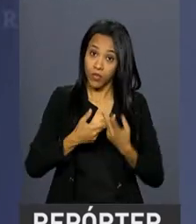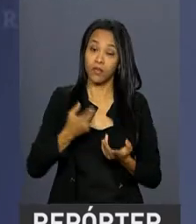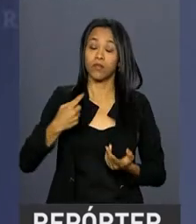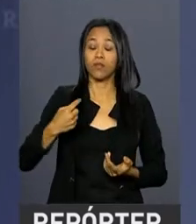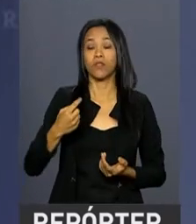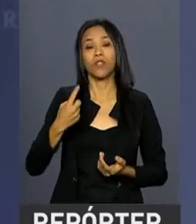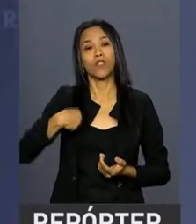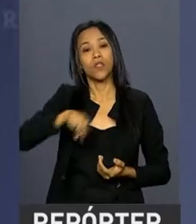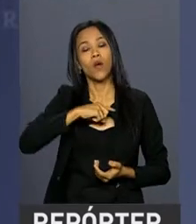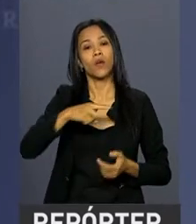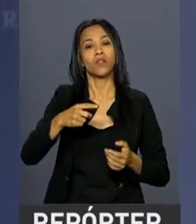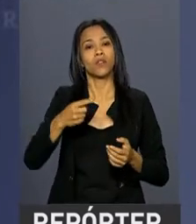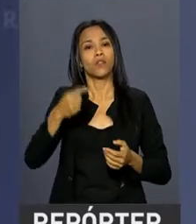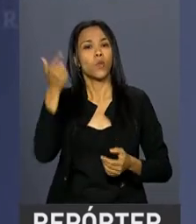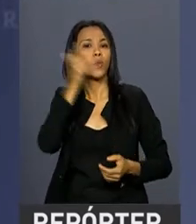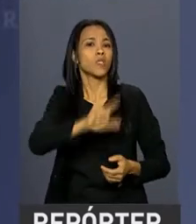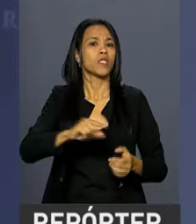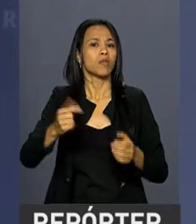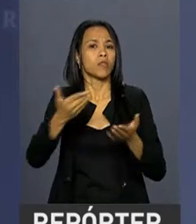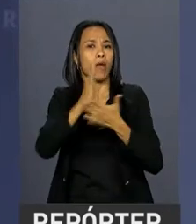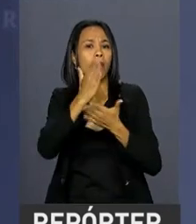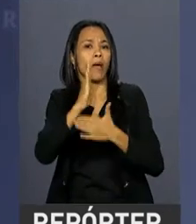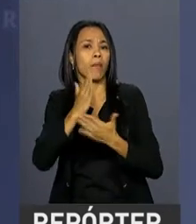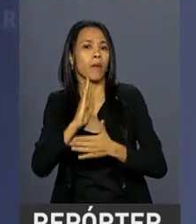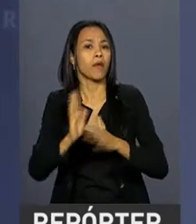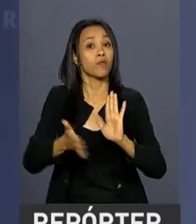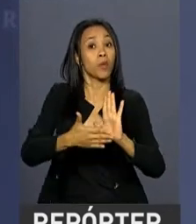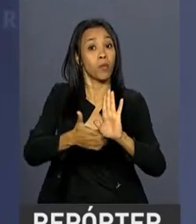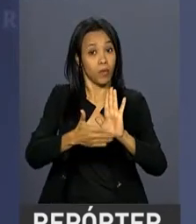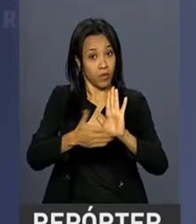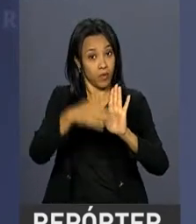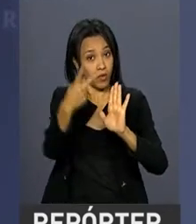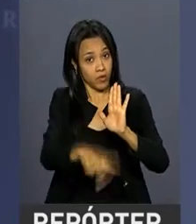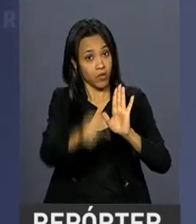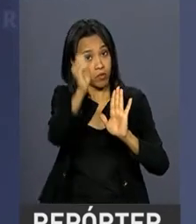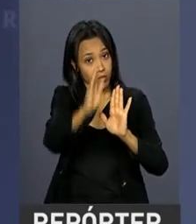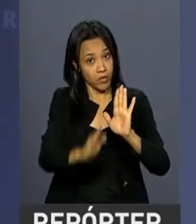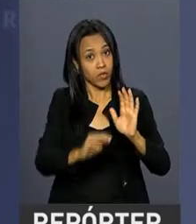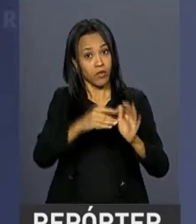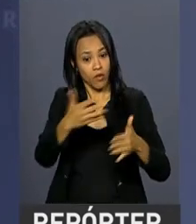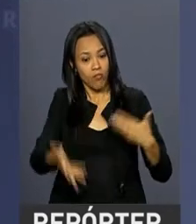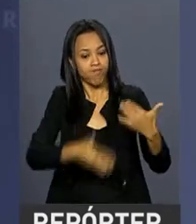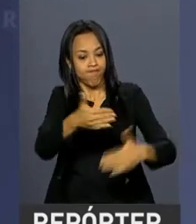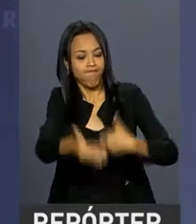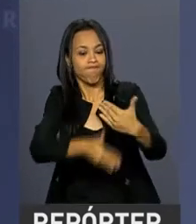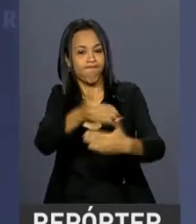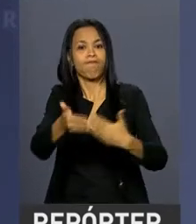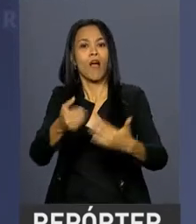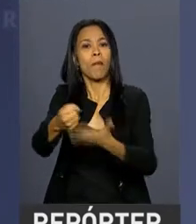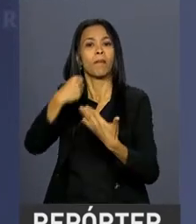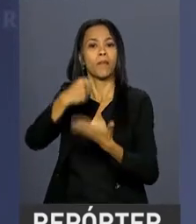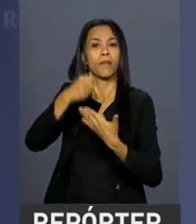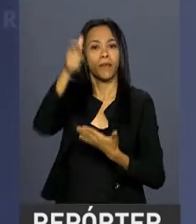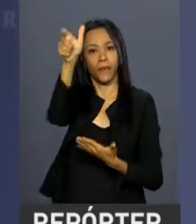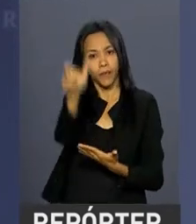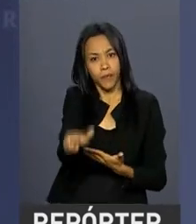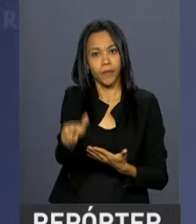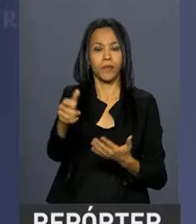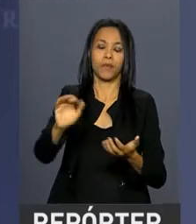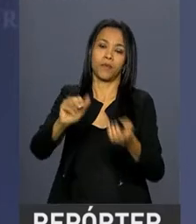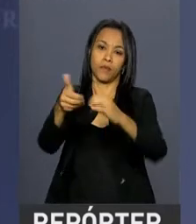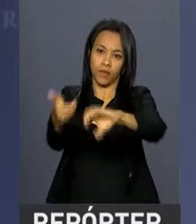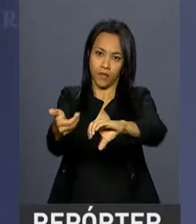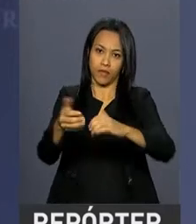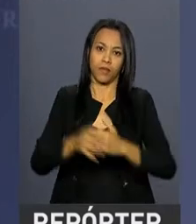as chamadas reformas que estamos fazendo no país, nós temos muito apoio do Congresso Nacional. Eu